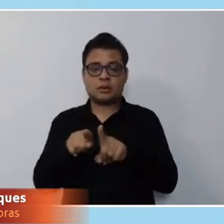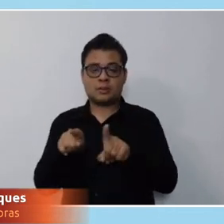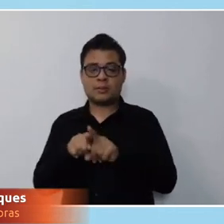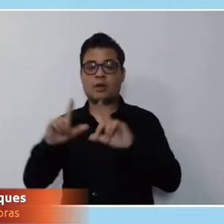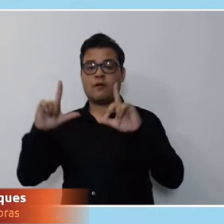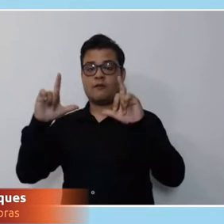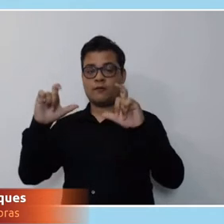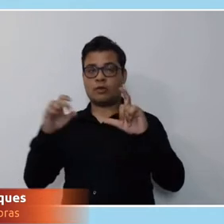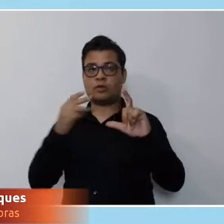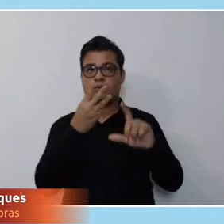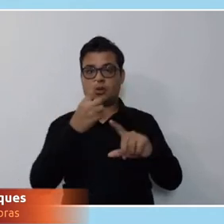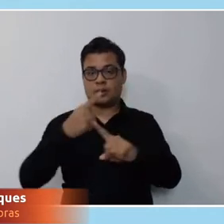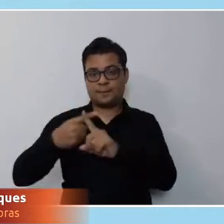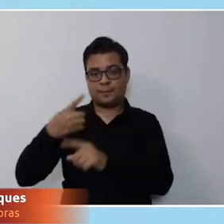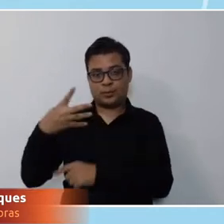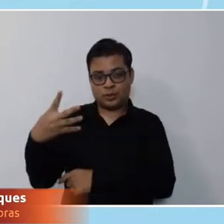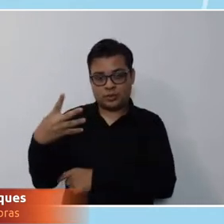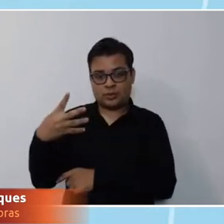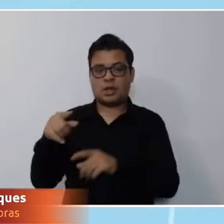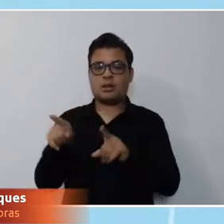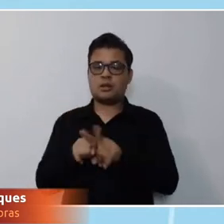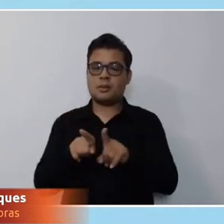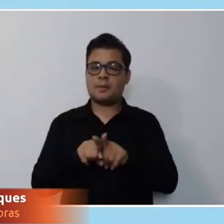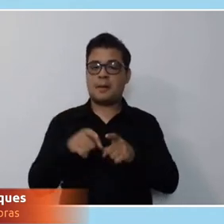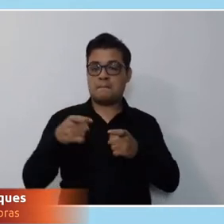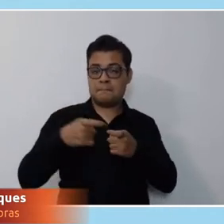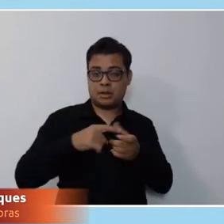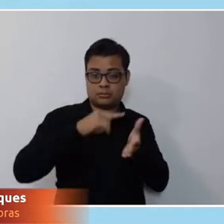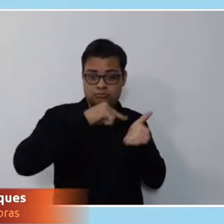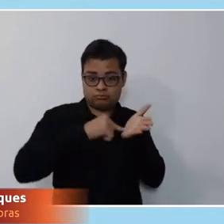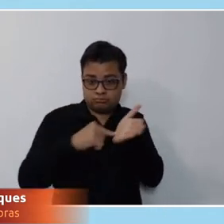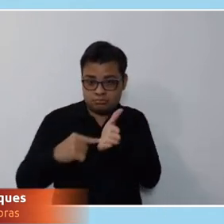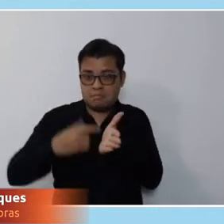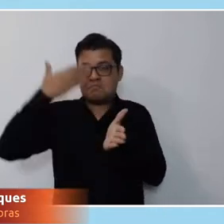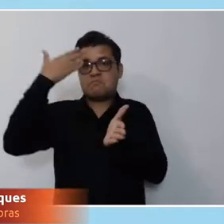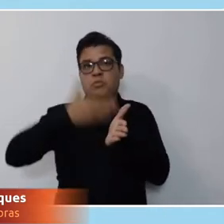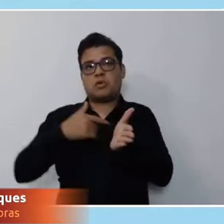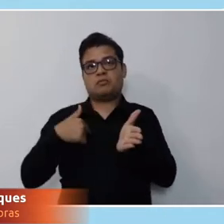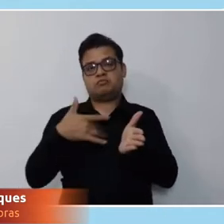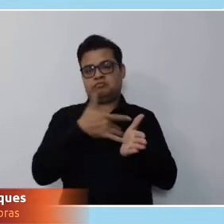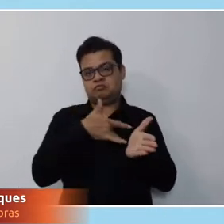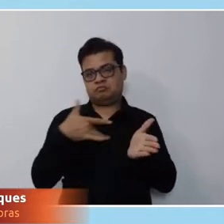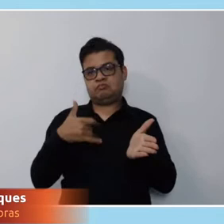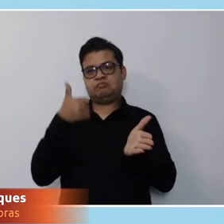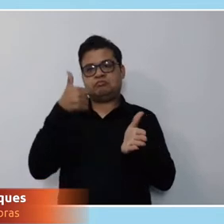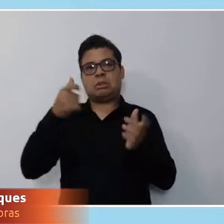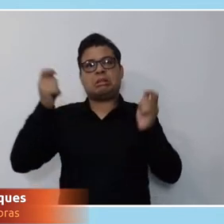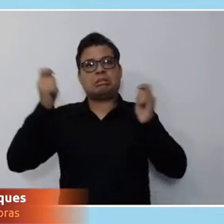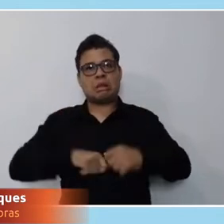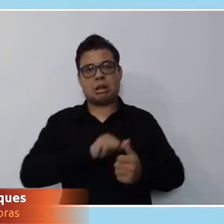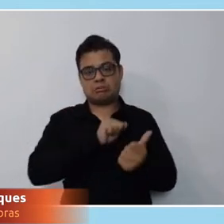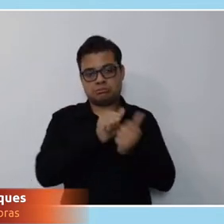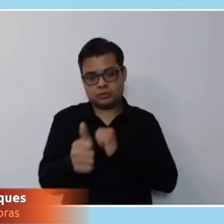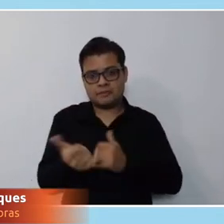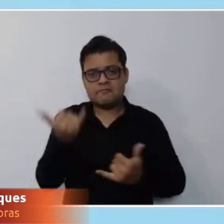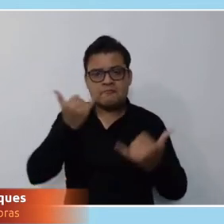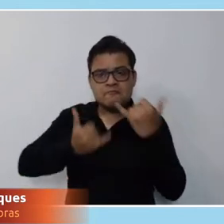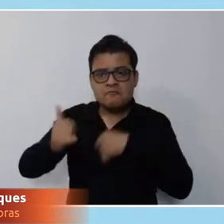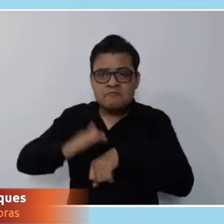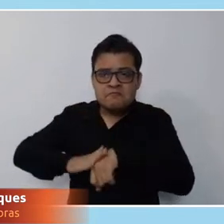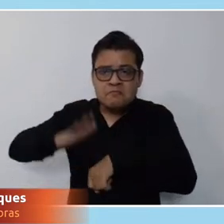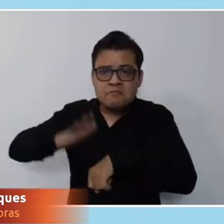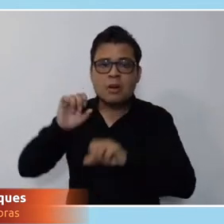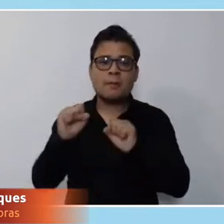de aptidão para a prática de atividades físicas. Para mais informações, entre em contato pelo